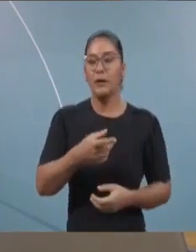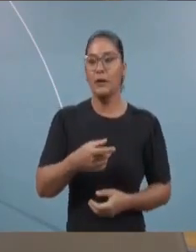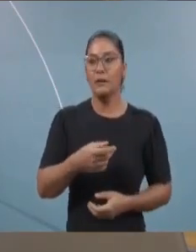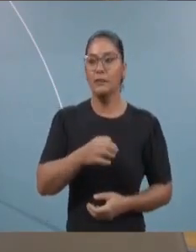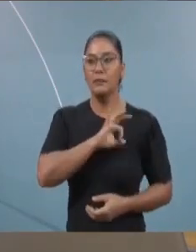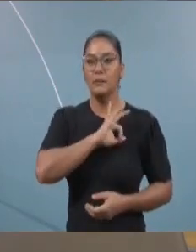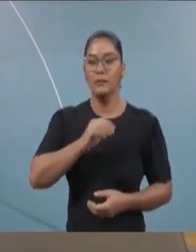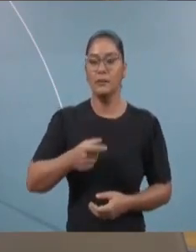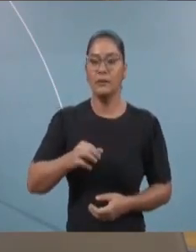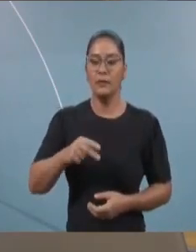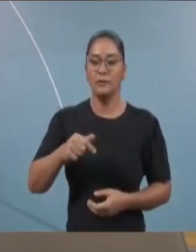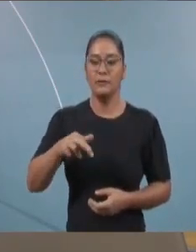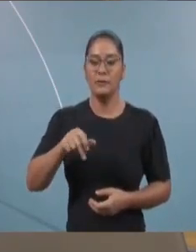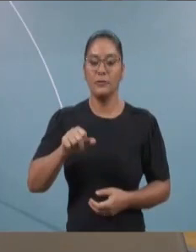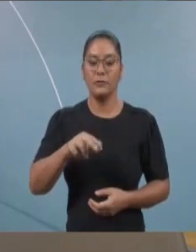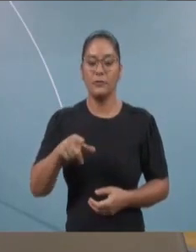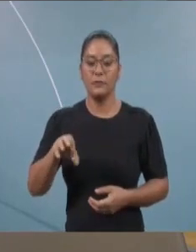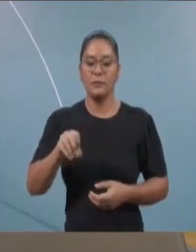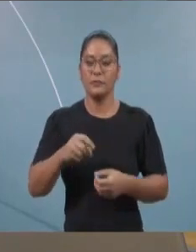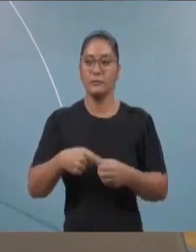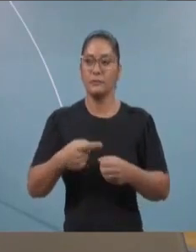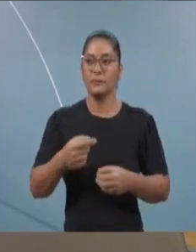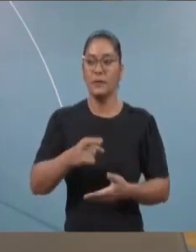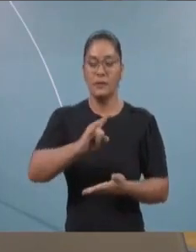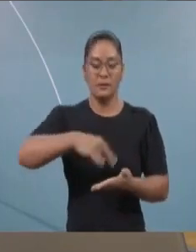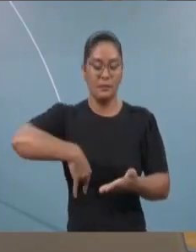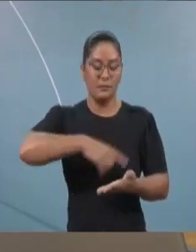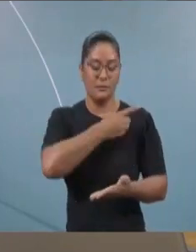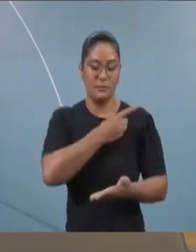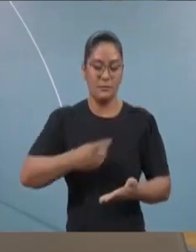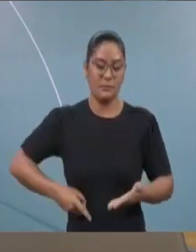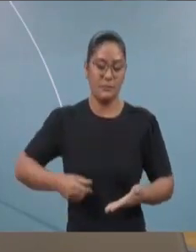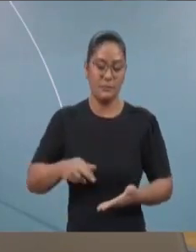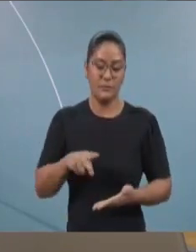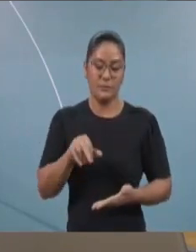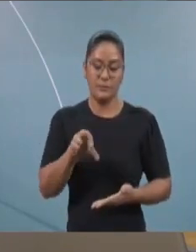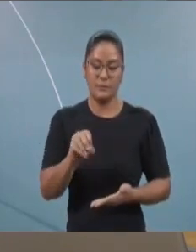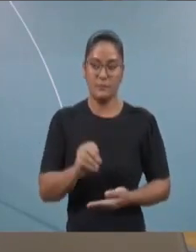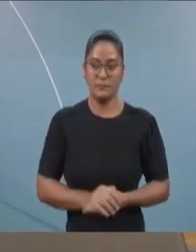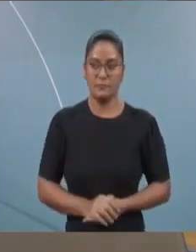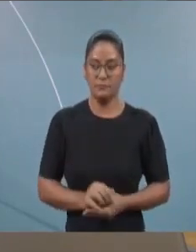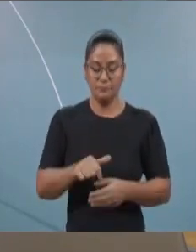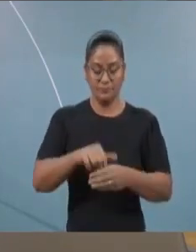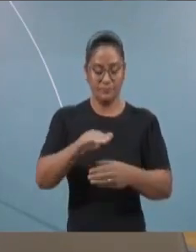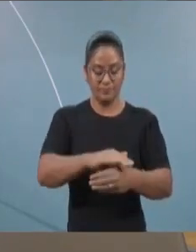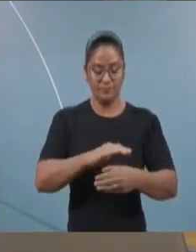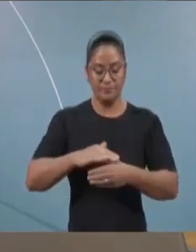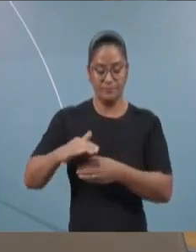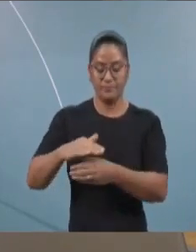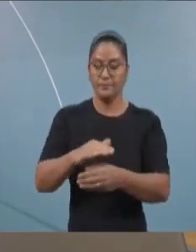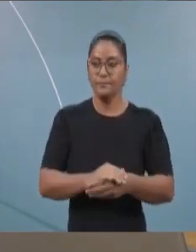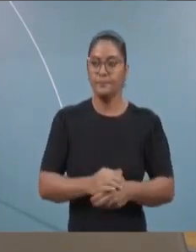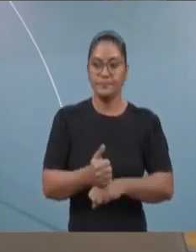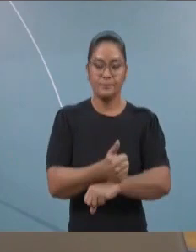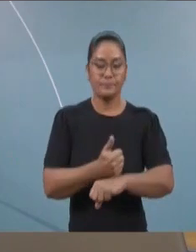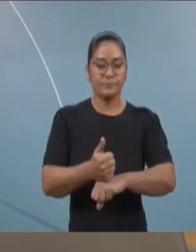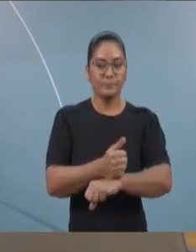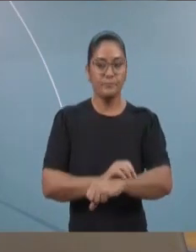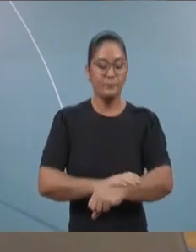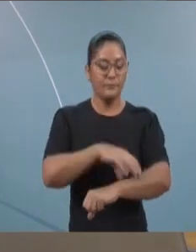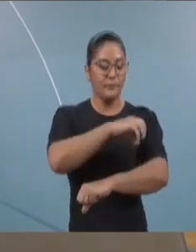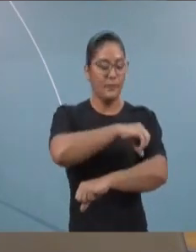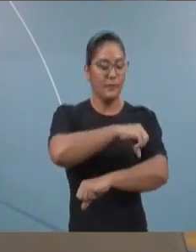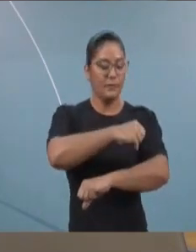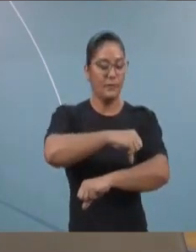do município de Caiçara do Rio do vento requerimento Deputado Gustavo calho solicitando operação tapa buraco reparação da RN